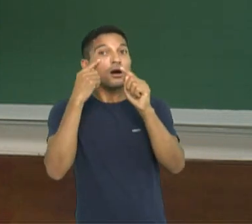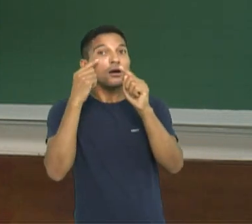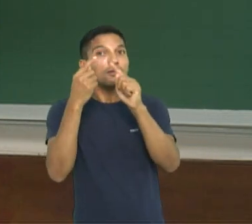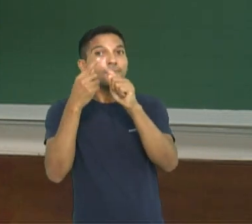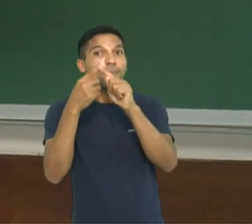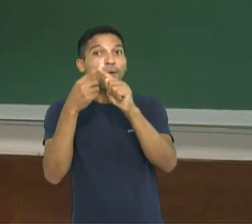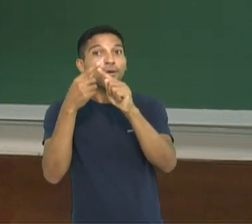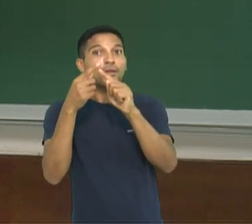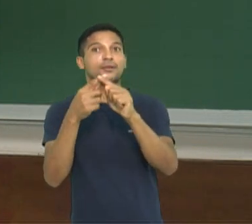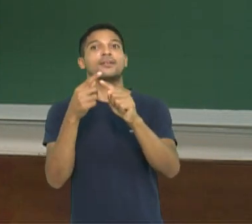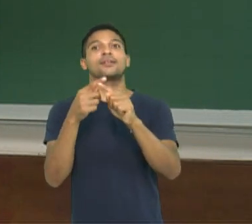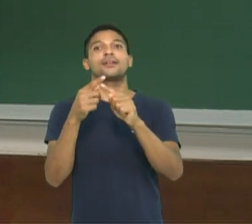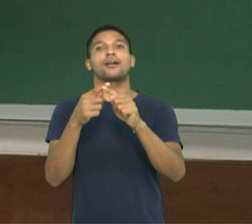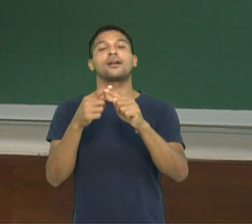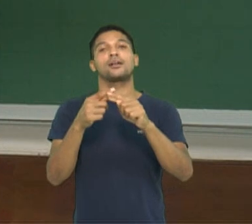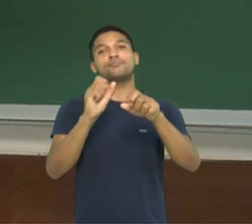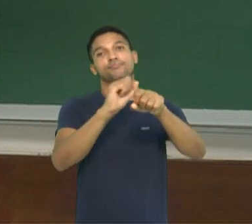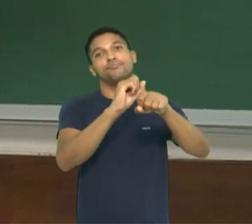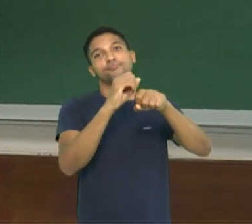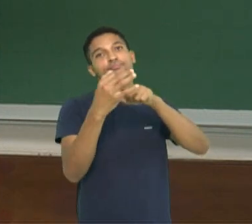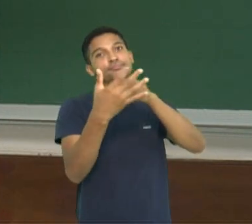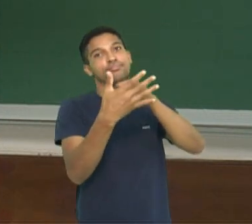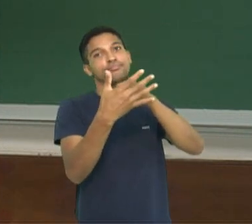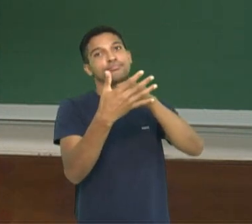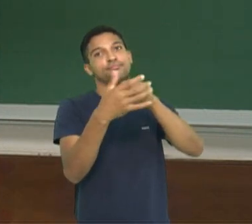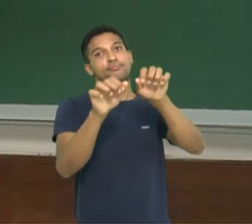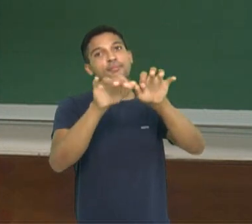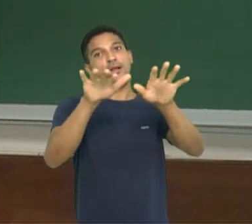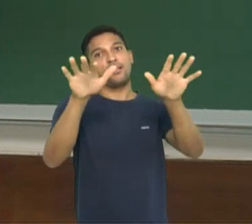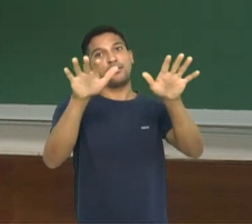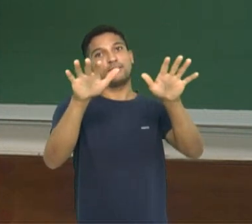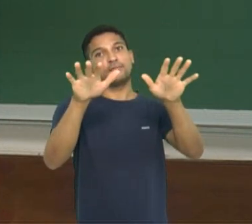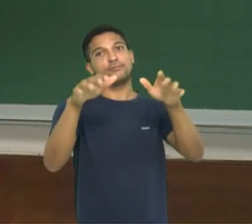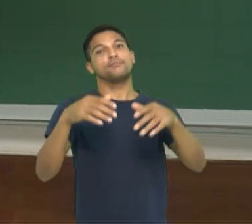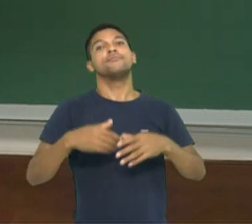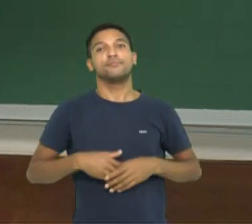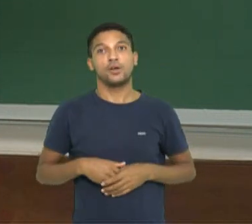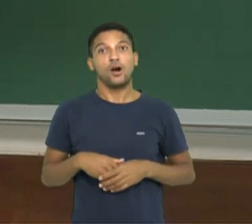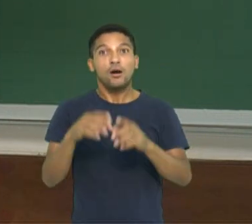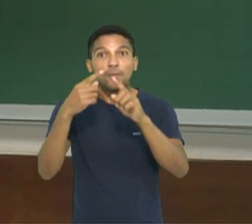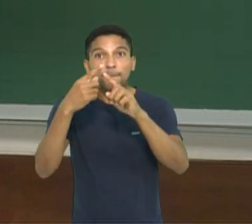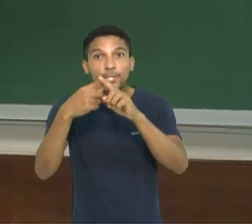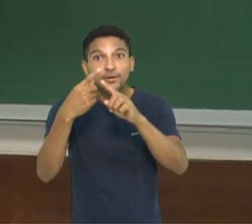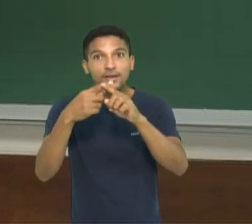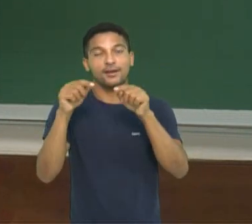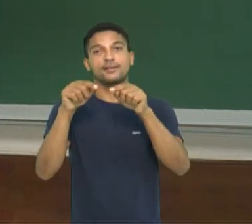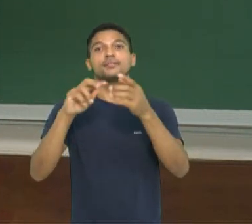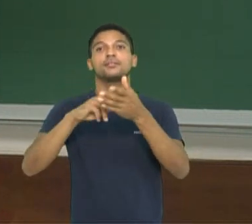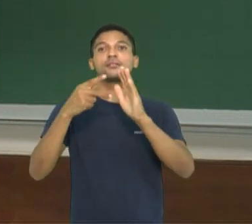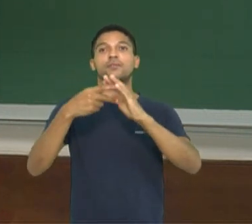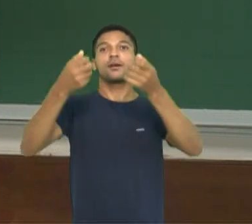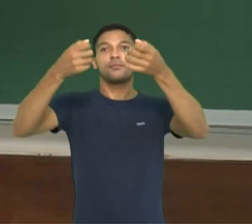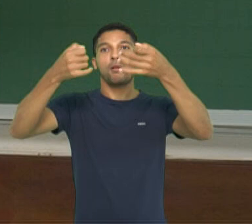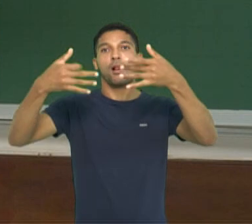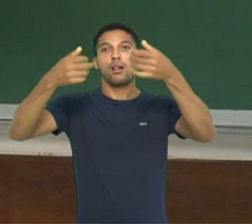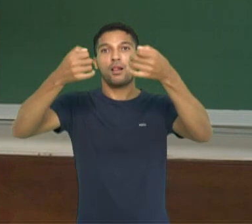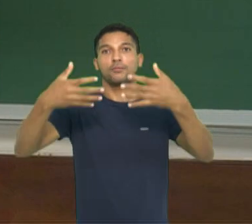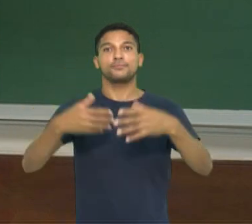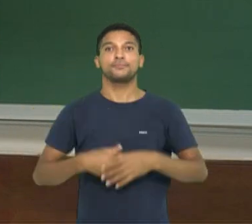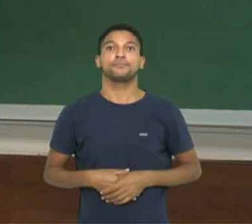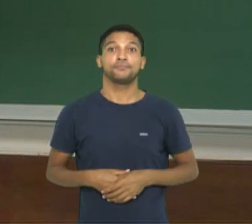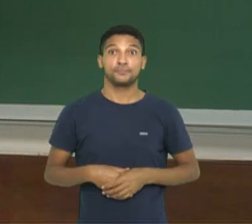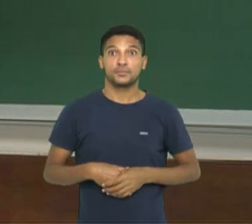veremos outras conjunções explicativas também. E temos as conclusivas, que também dão ideia de